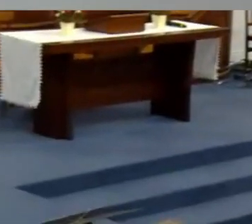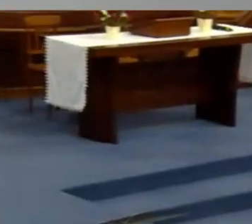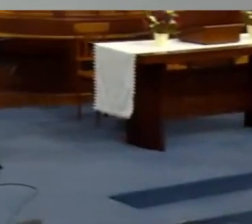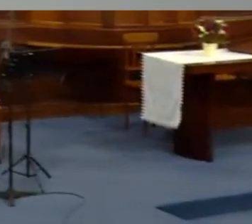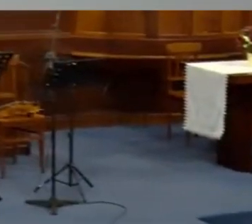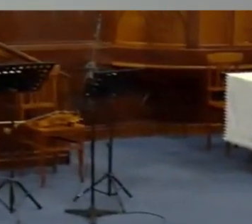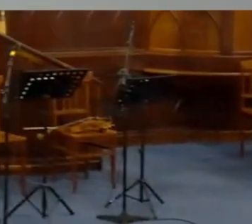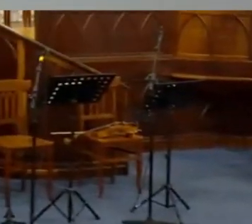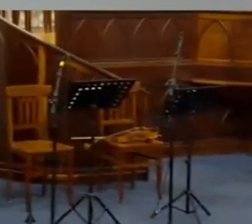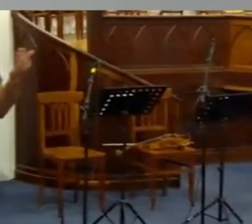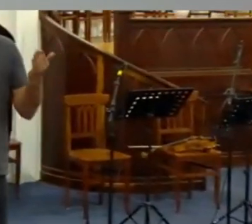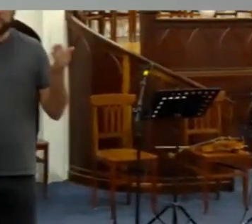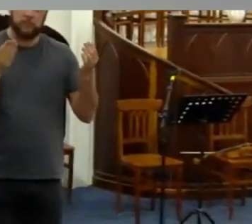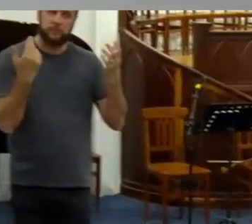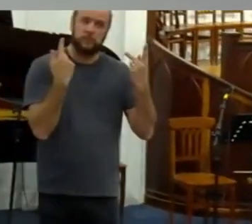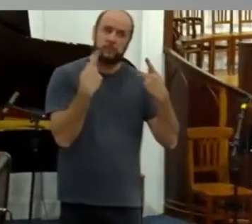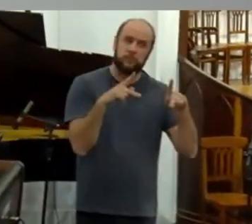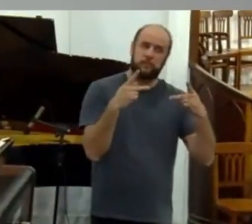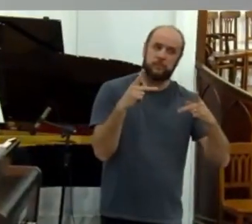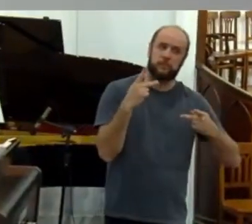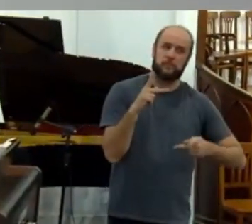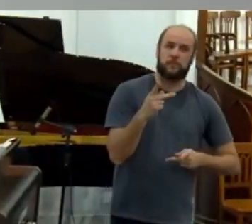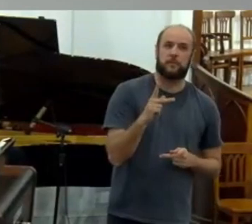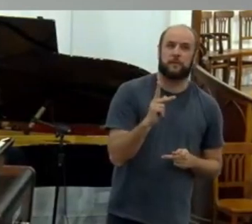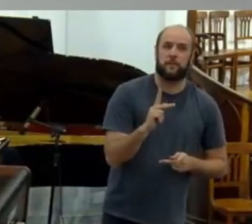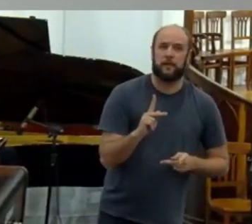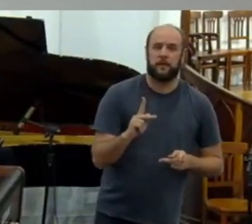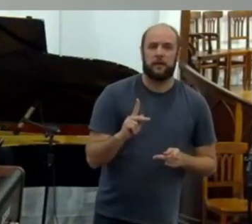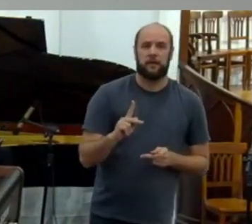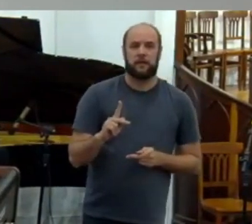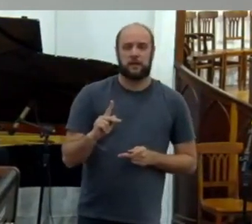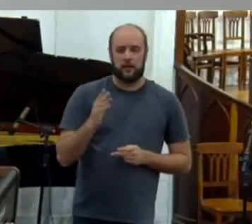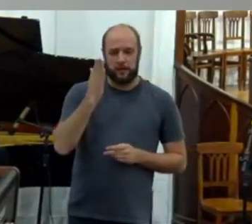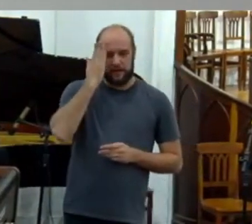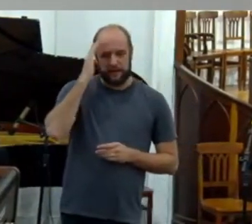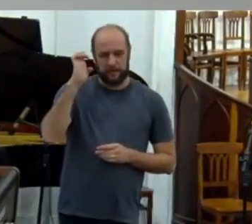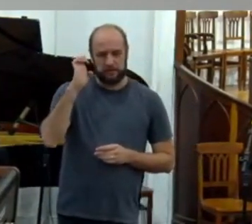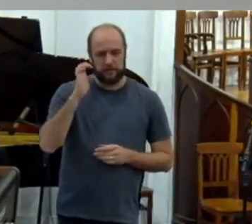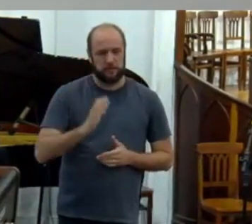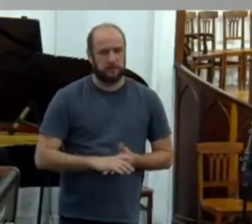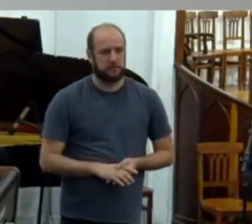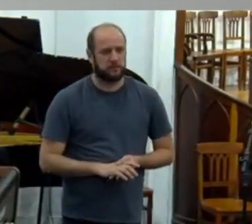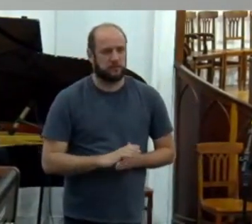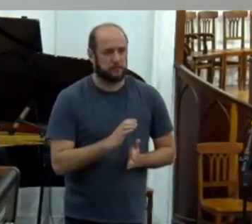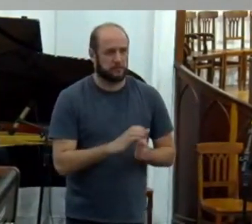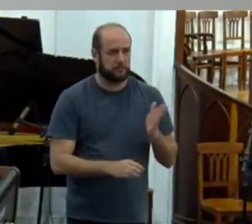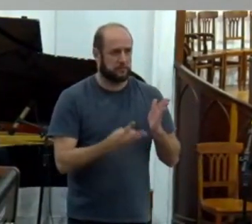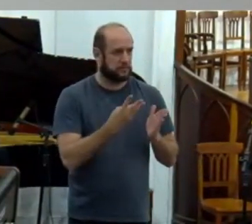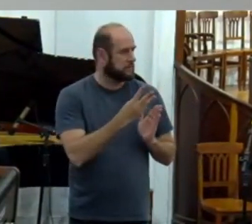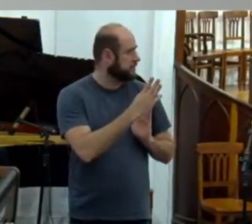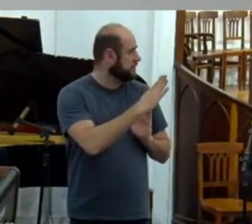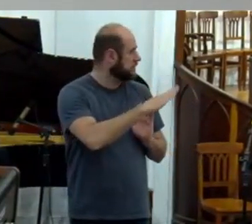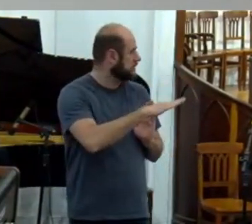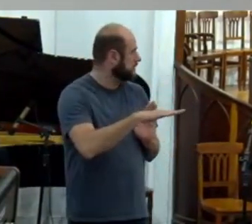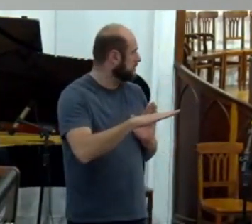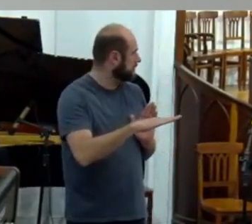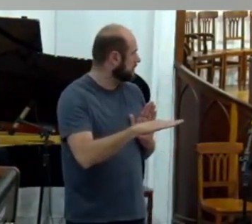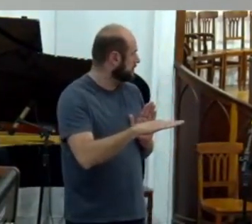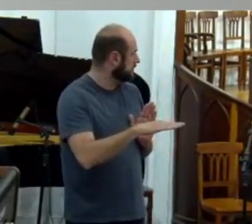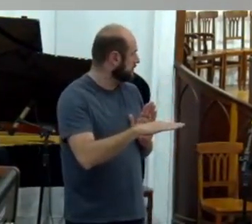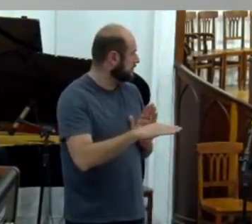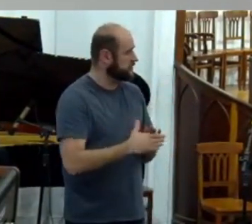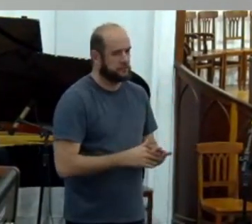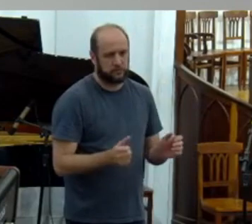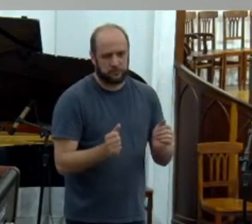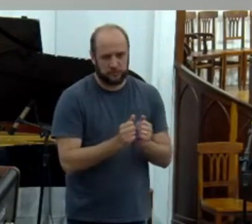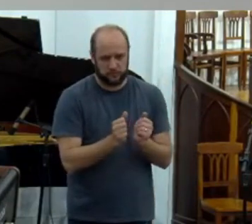Meus irmãos, nossa mensagem nesta noite está em Eclesiastes, capítulo 3. Creio que as crianças acompanham